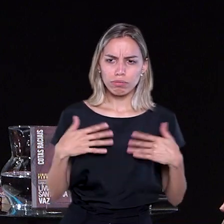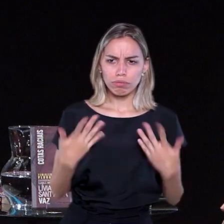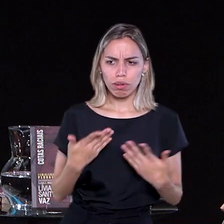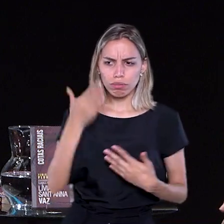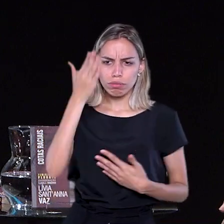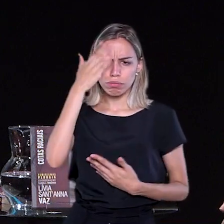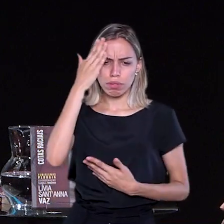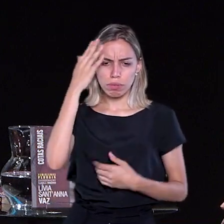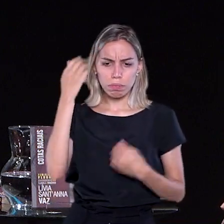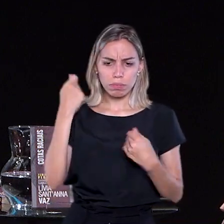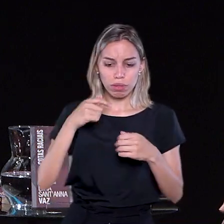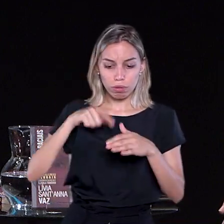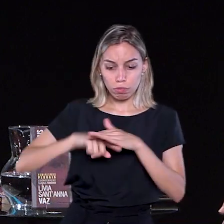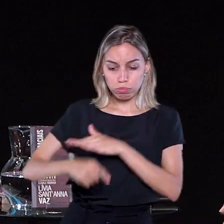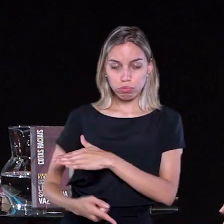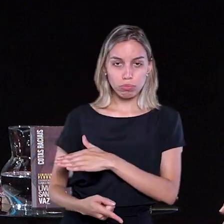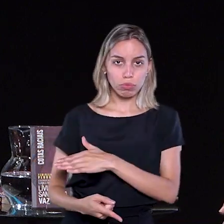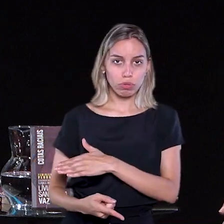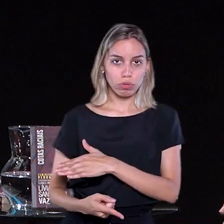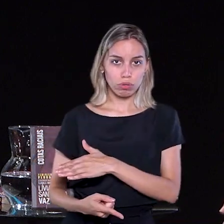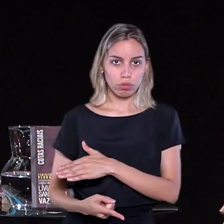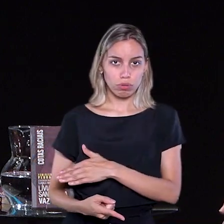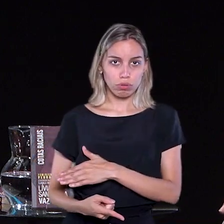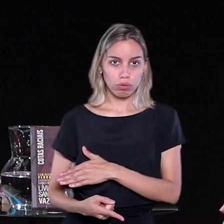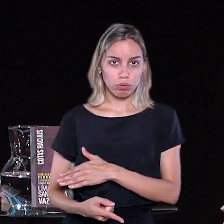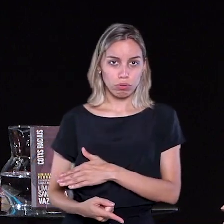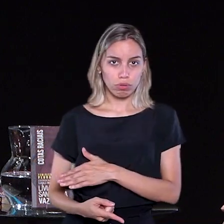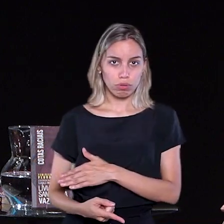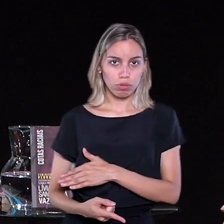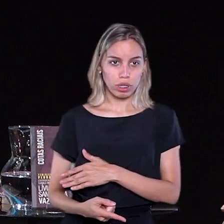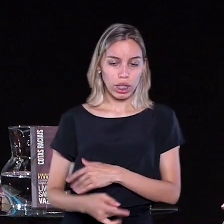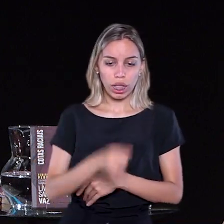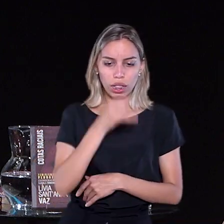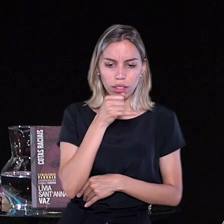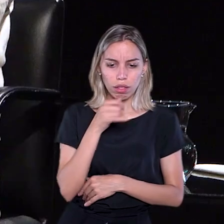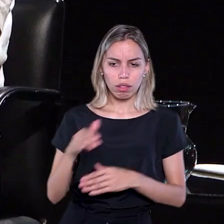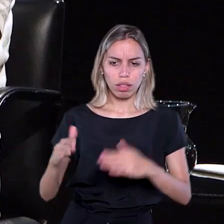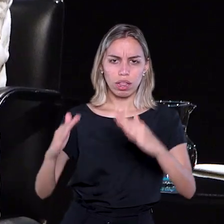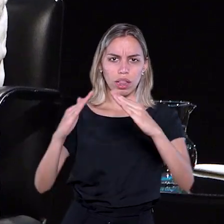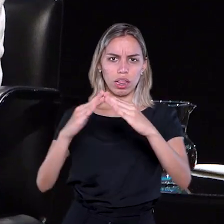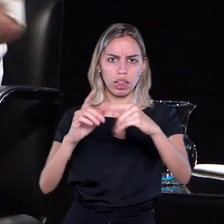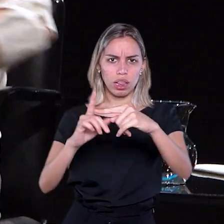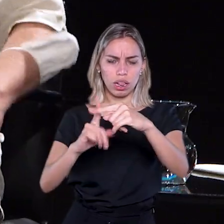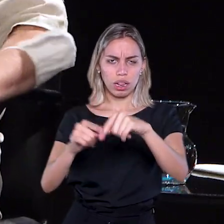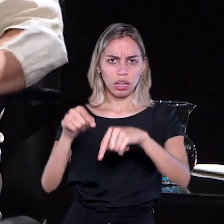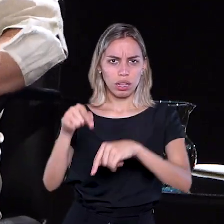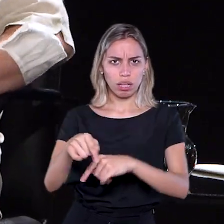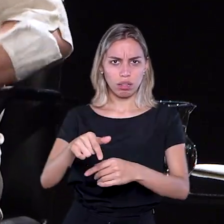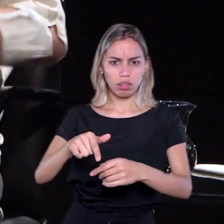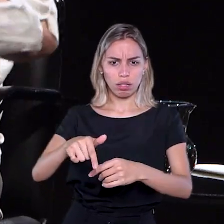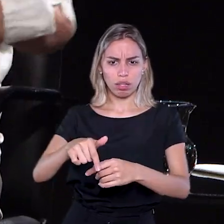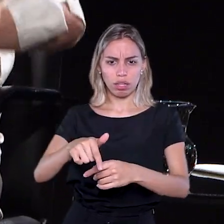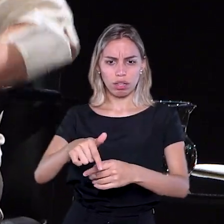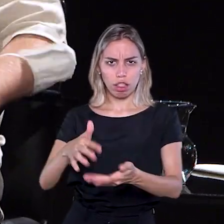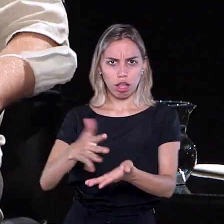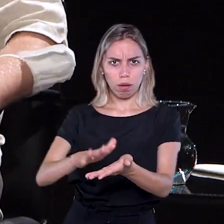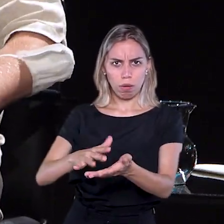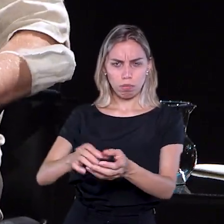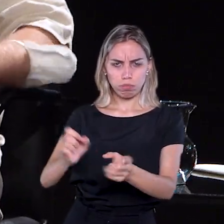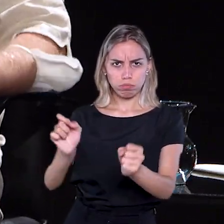não existe num terreiro de candomblé. E quanto mais eu leio, mais